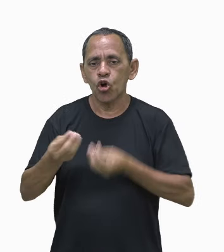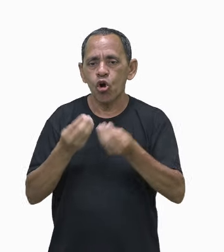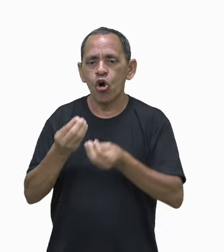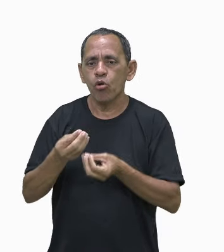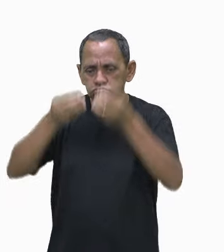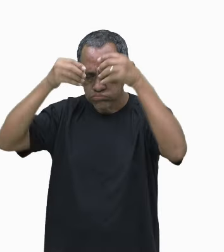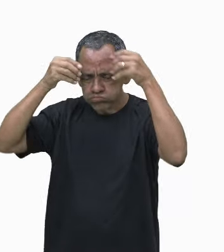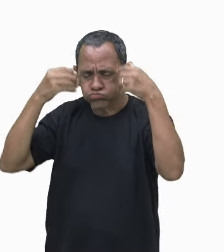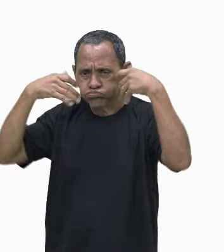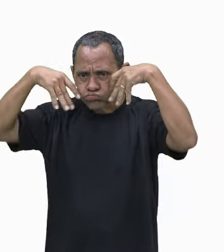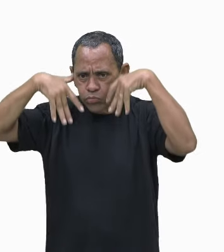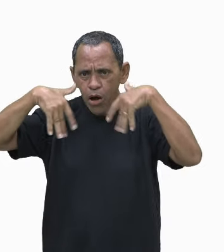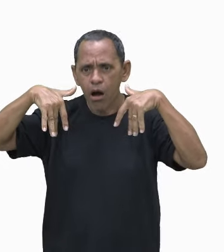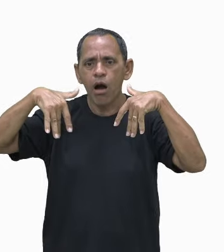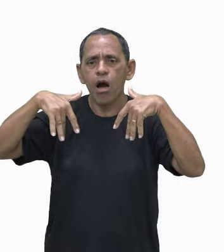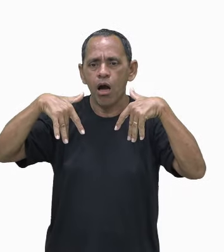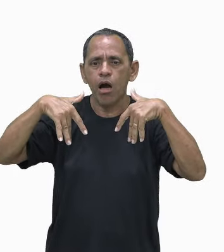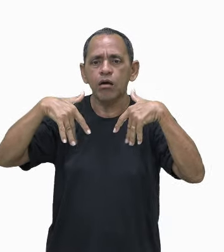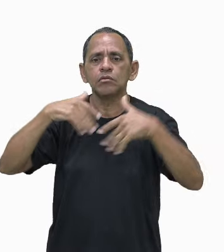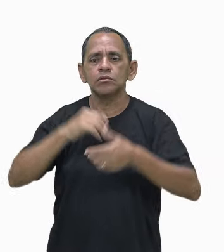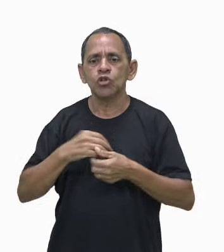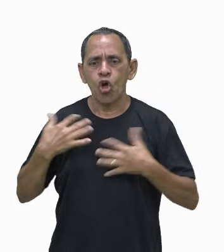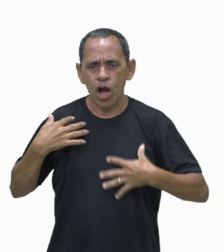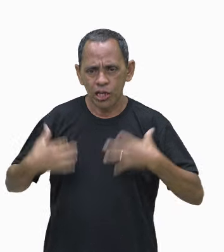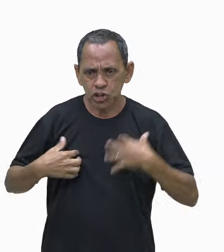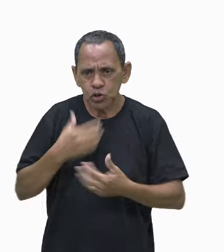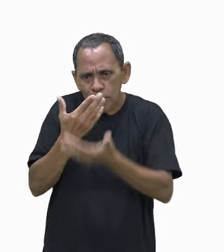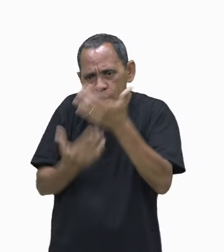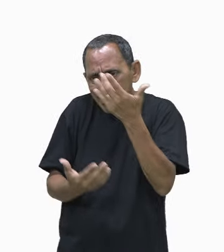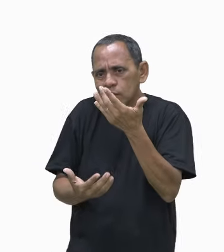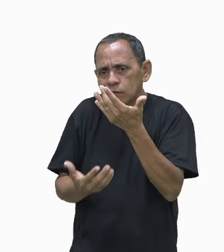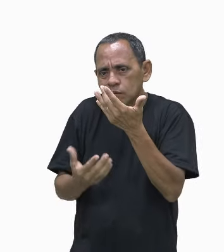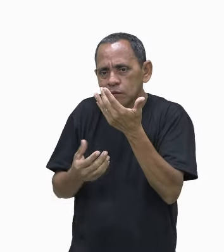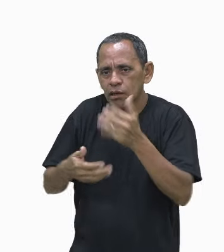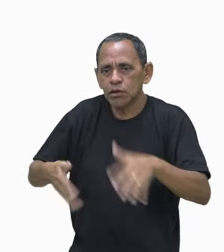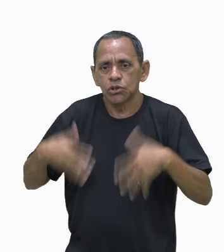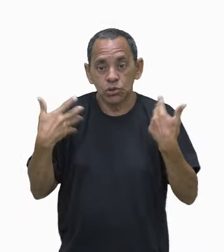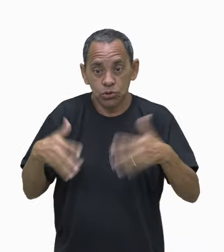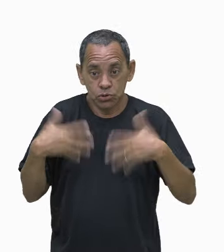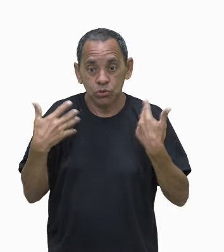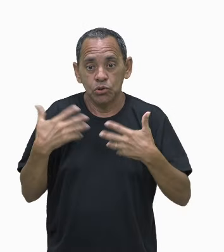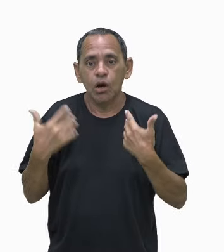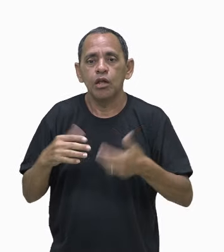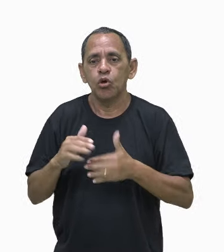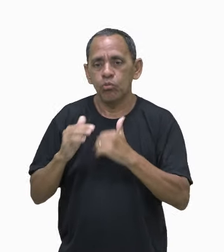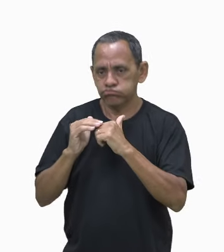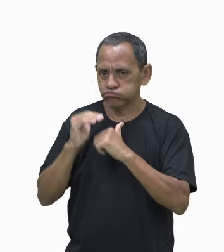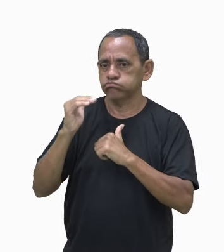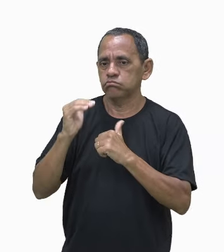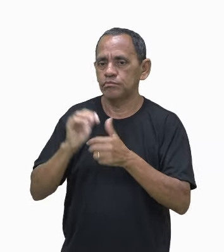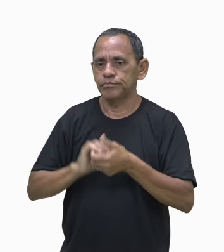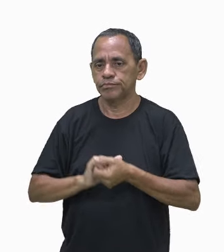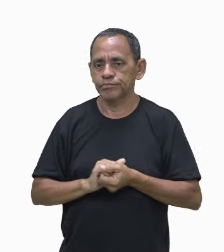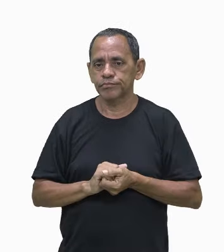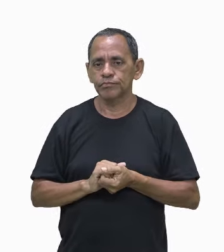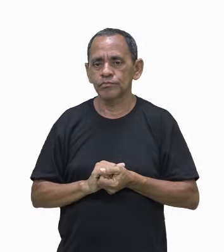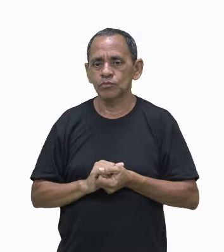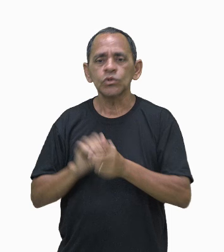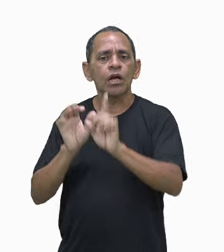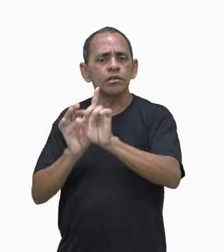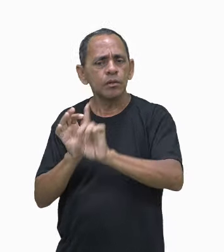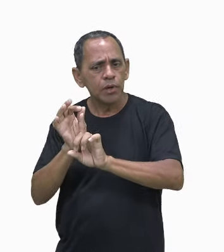forma do organismo perder esse calor que está em excesso. E aí, permitindo que os organismos mantenham uma temperatura